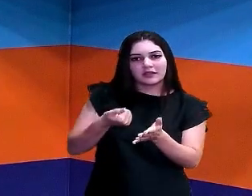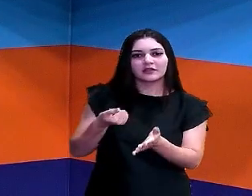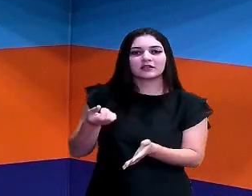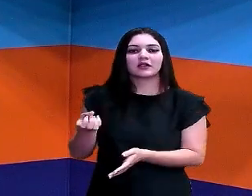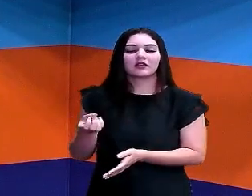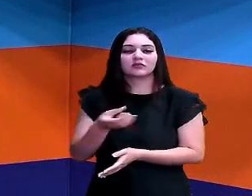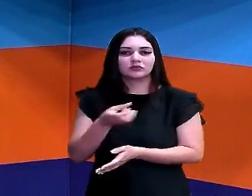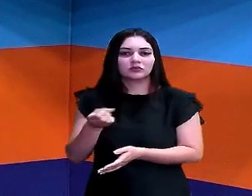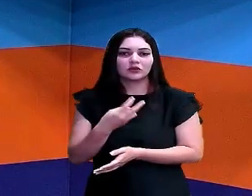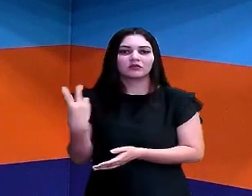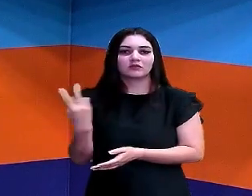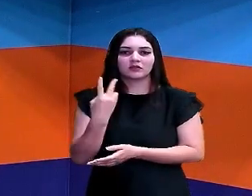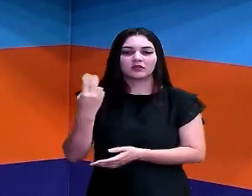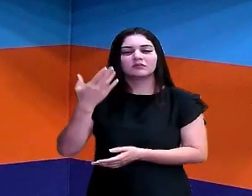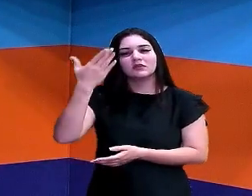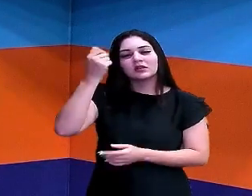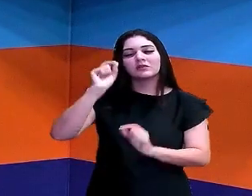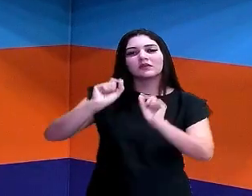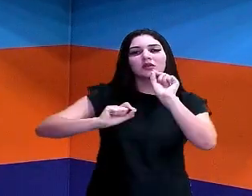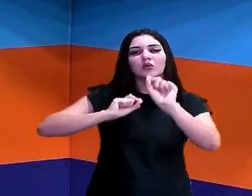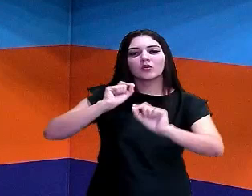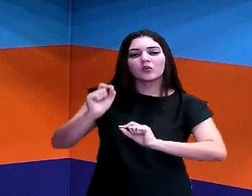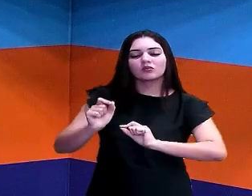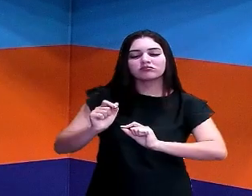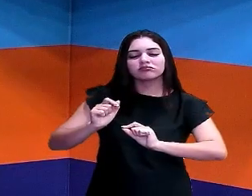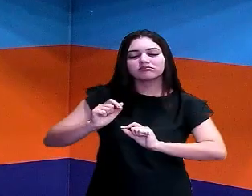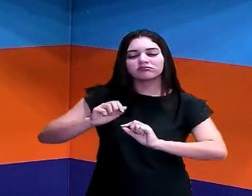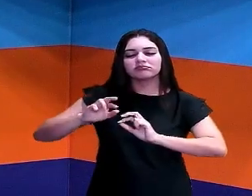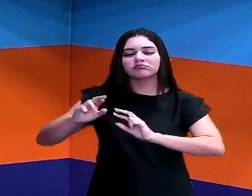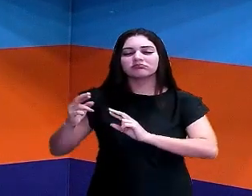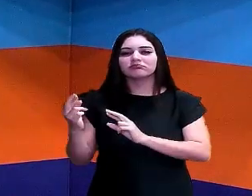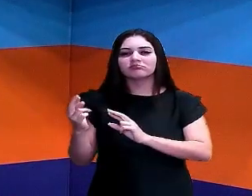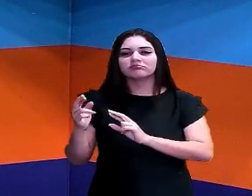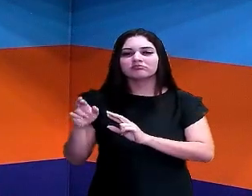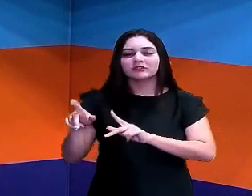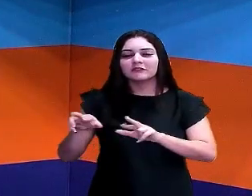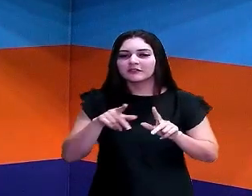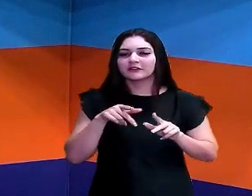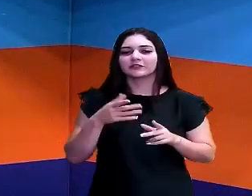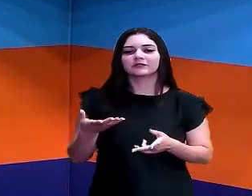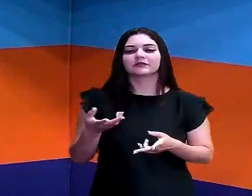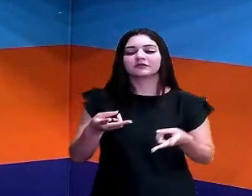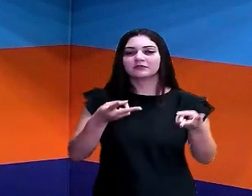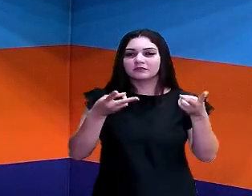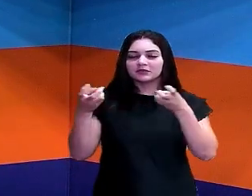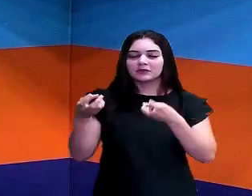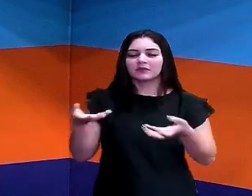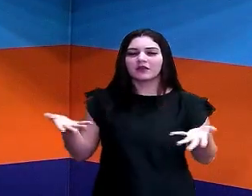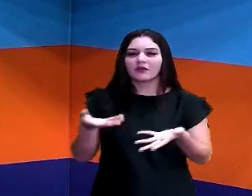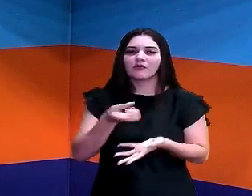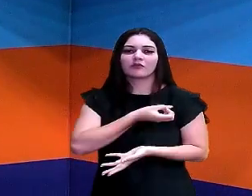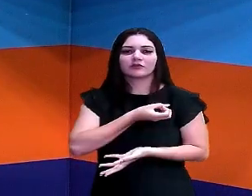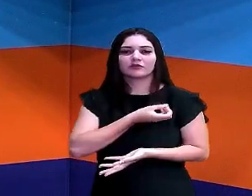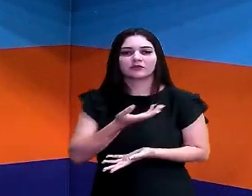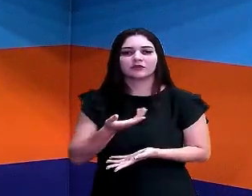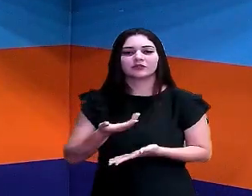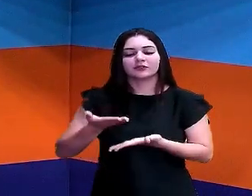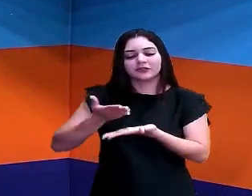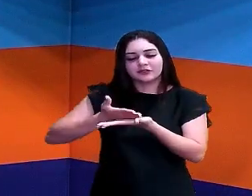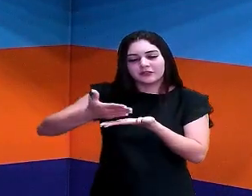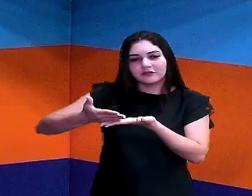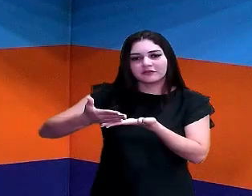novo preço, para saber o que variou aí, né? A gente vai ver isso em números. Divida